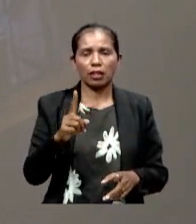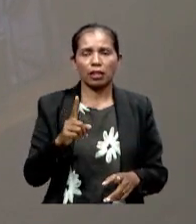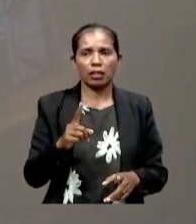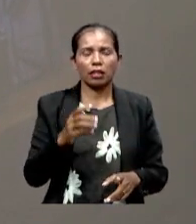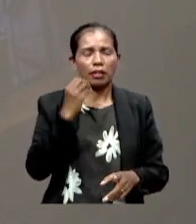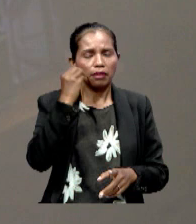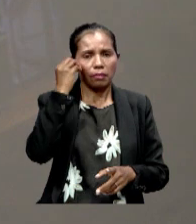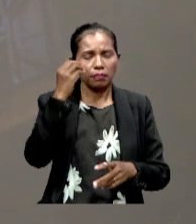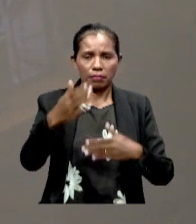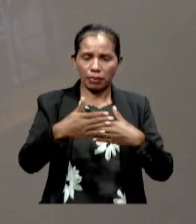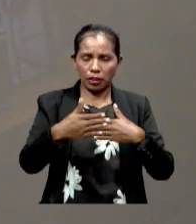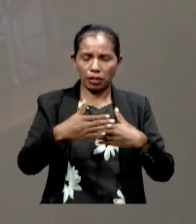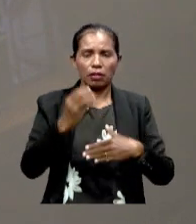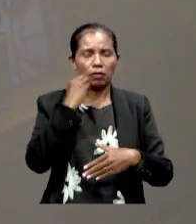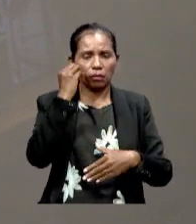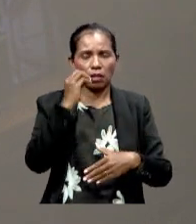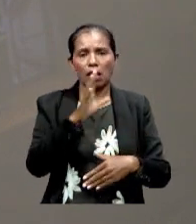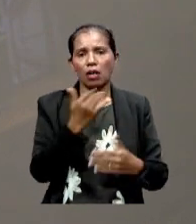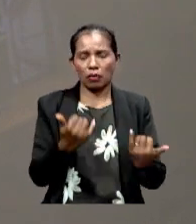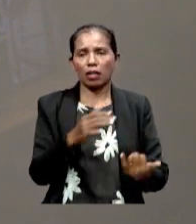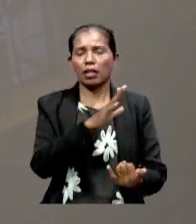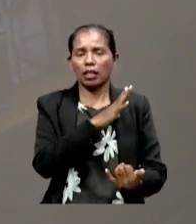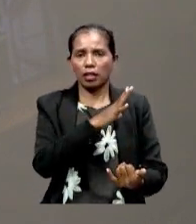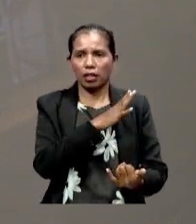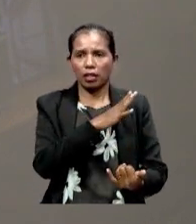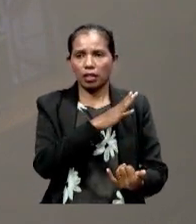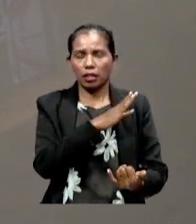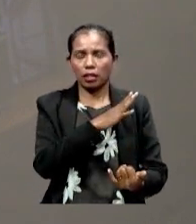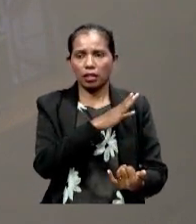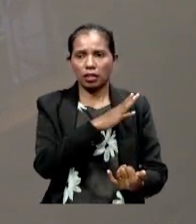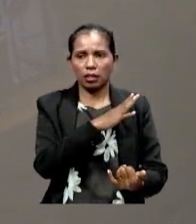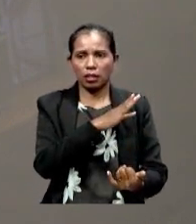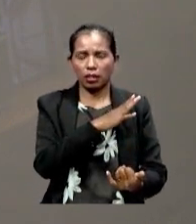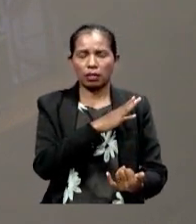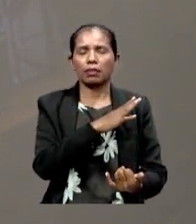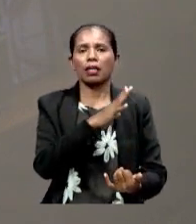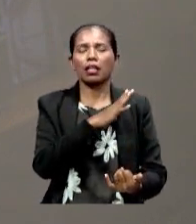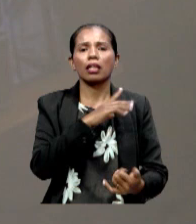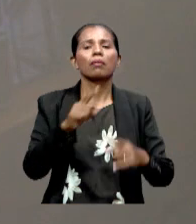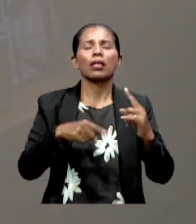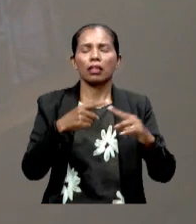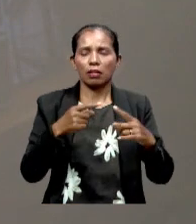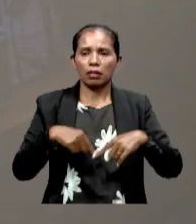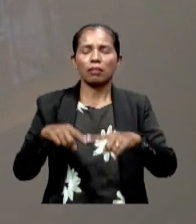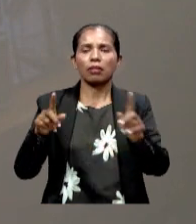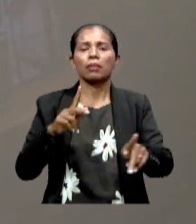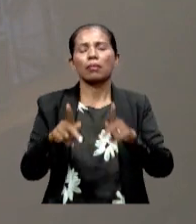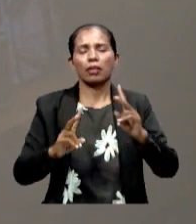besika ne uma agora da dau ke hela ne aguenta de ba hira mak ne bele ba. Depois e mane veterano